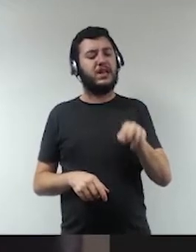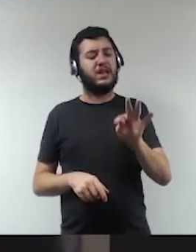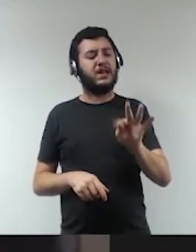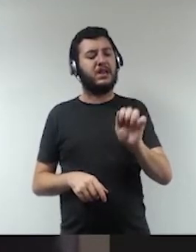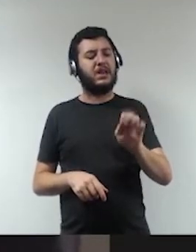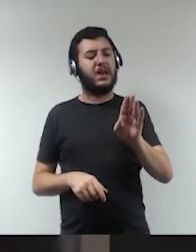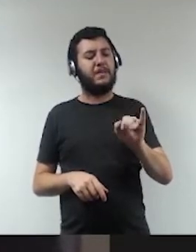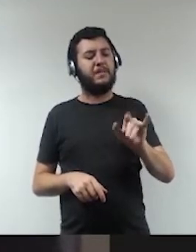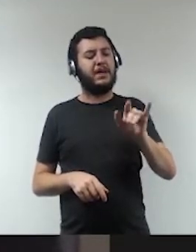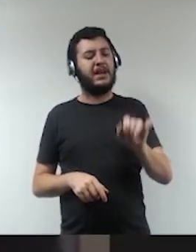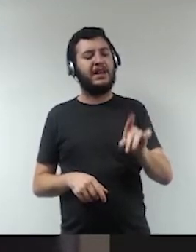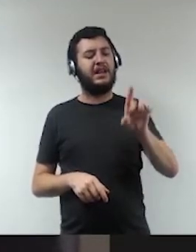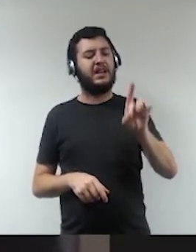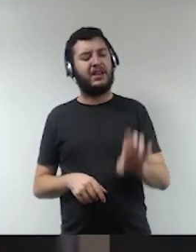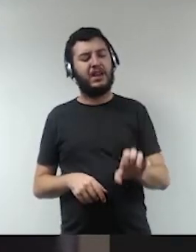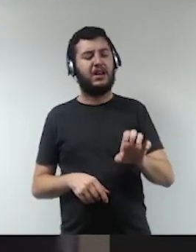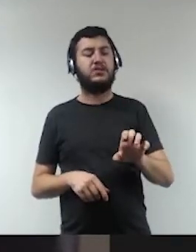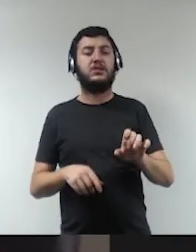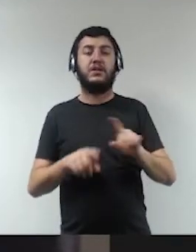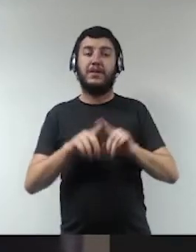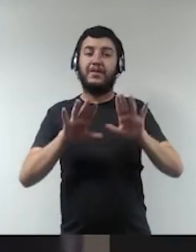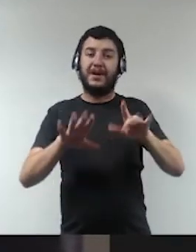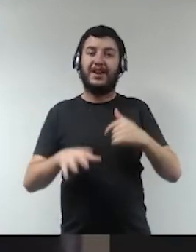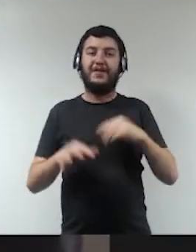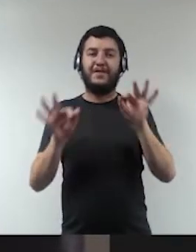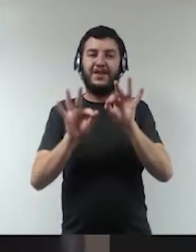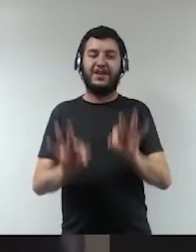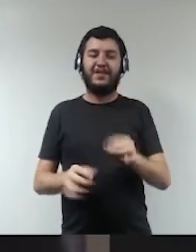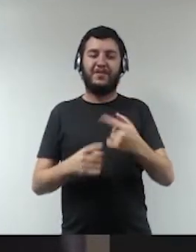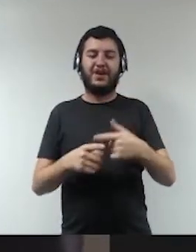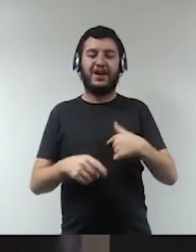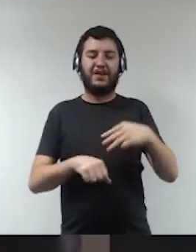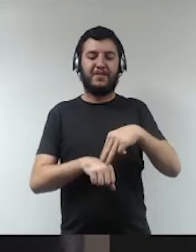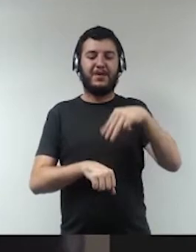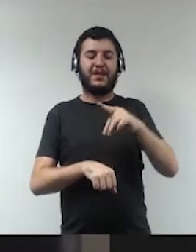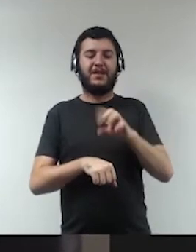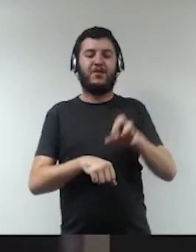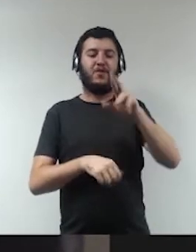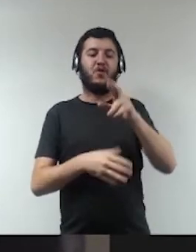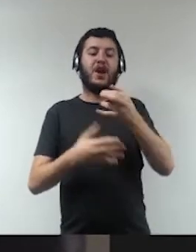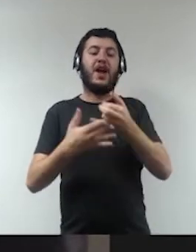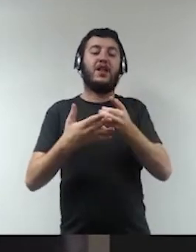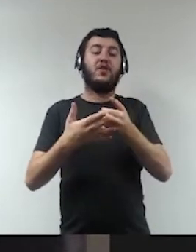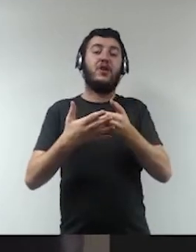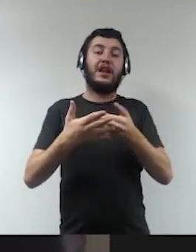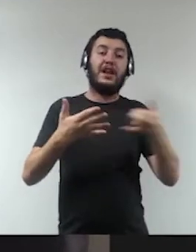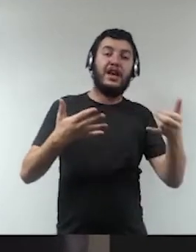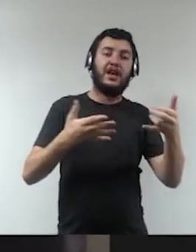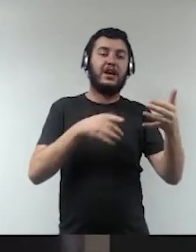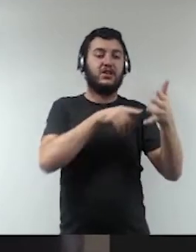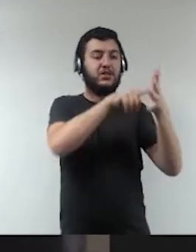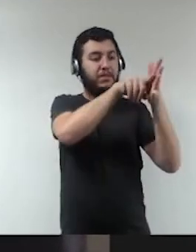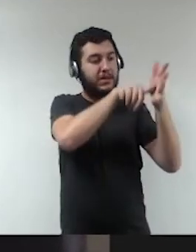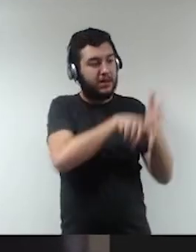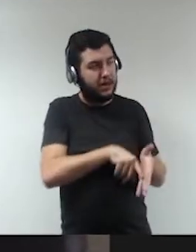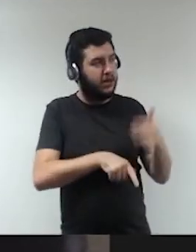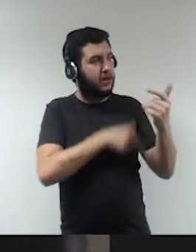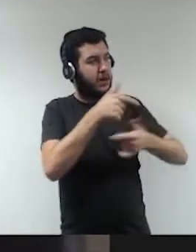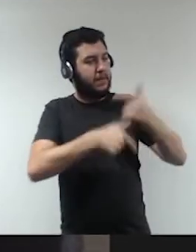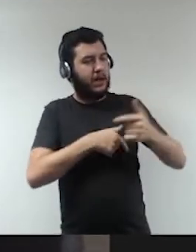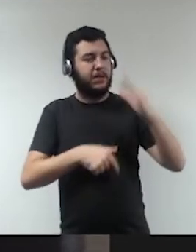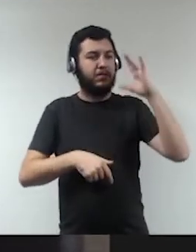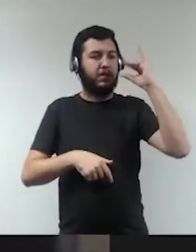eficiência em uma das linhas de pesquisa do nosso mestrado e do nosso doutorado, e na outra linha nós trabalhamos também o conceito